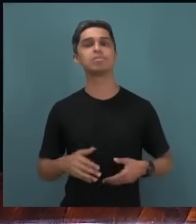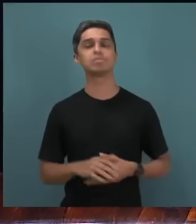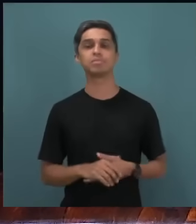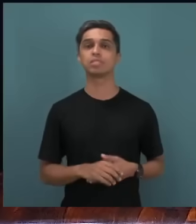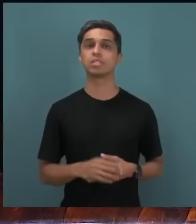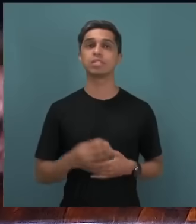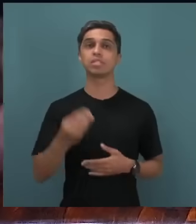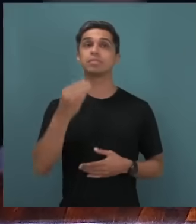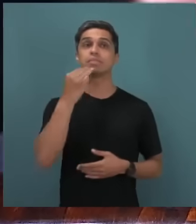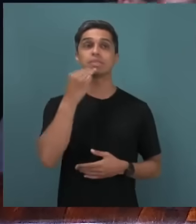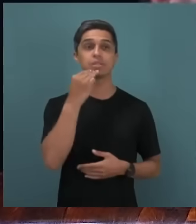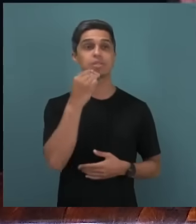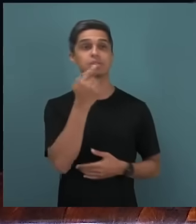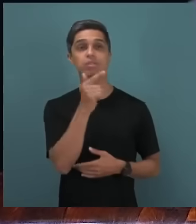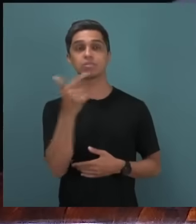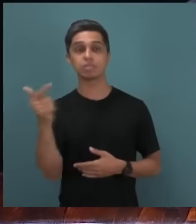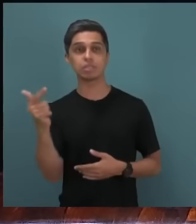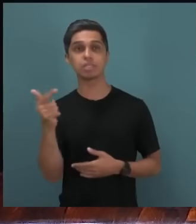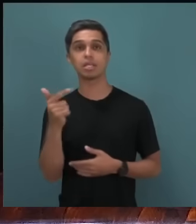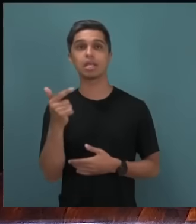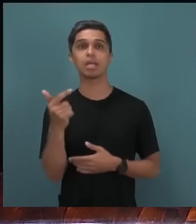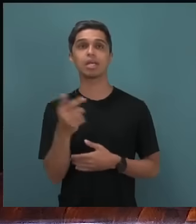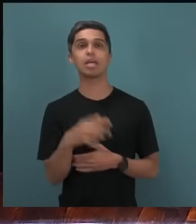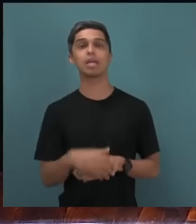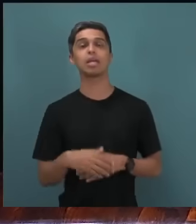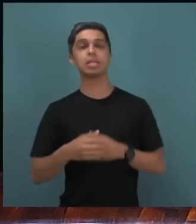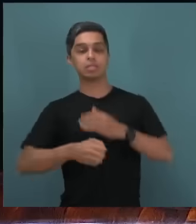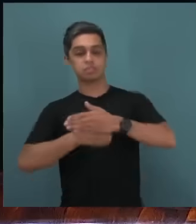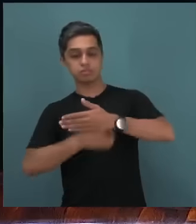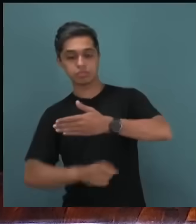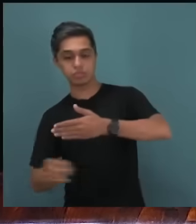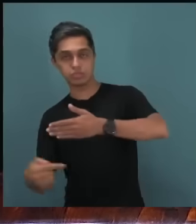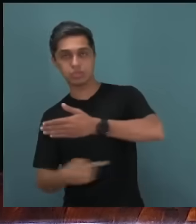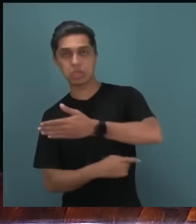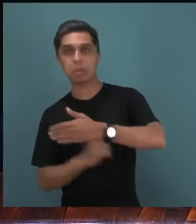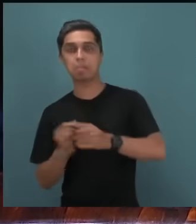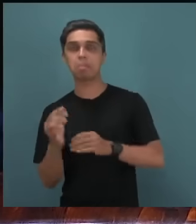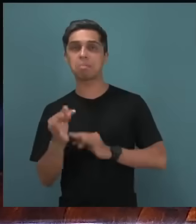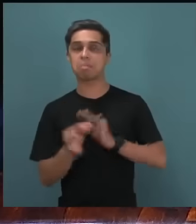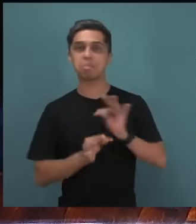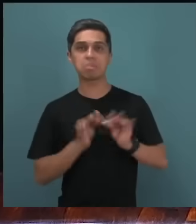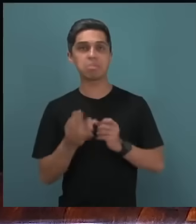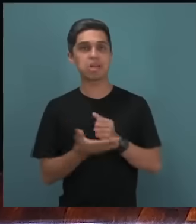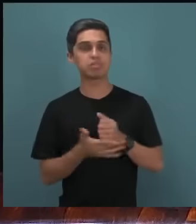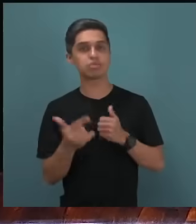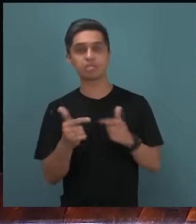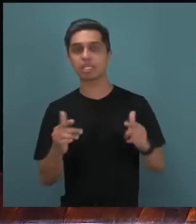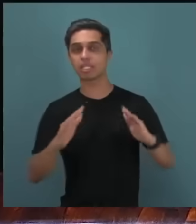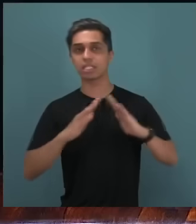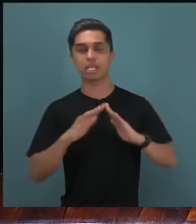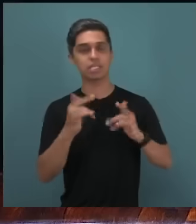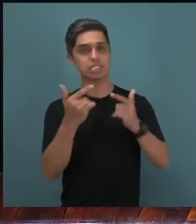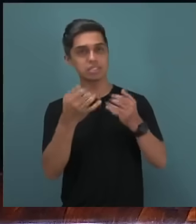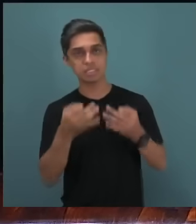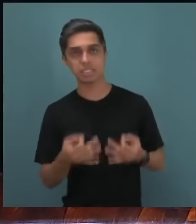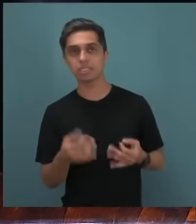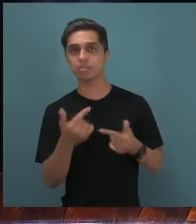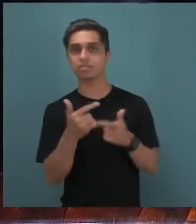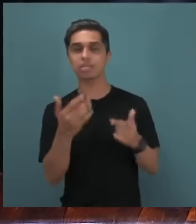Milhões não têm saneamento básico, não têm moradia digna, não têm água